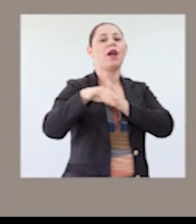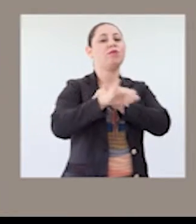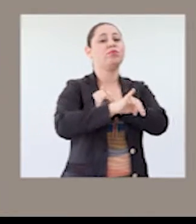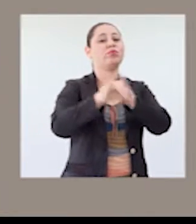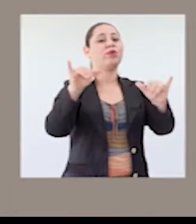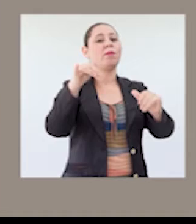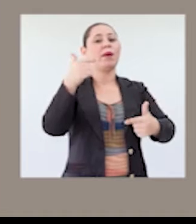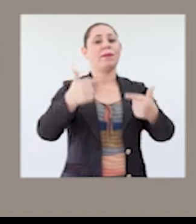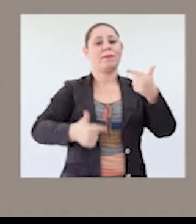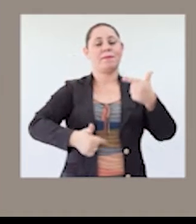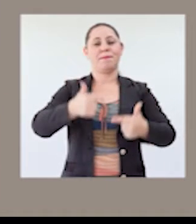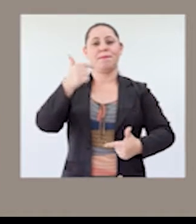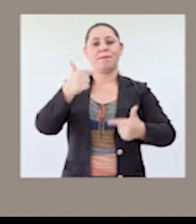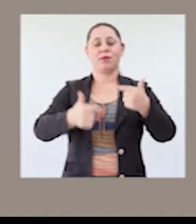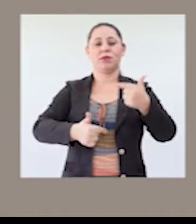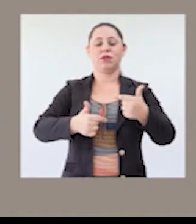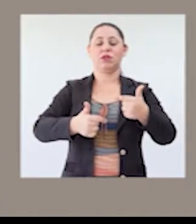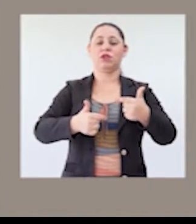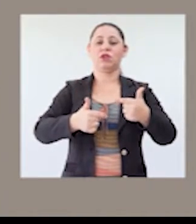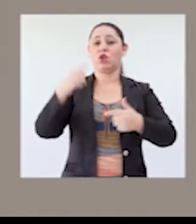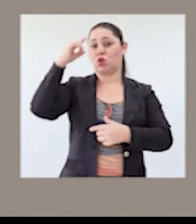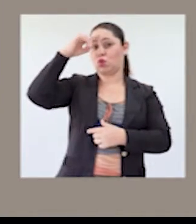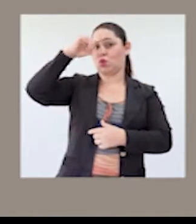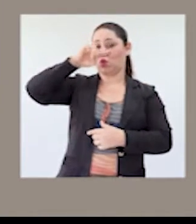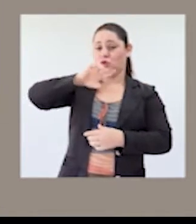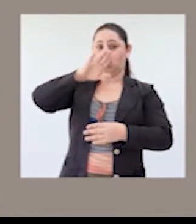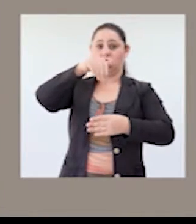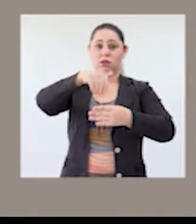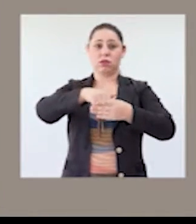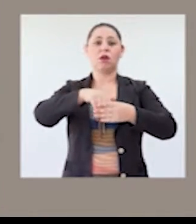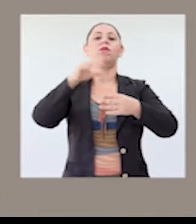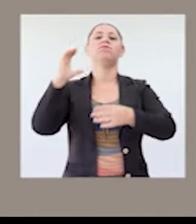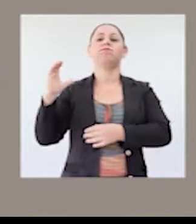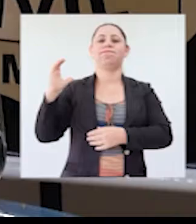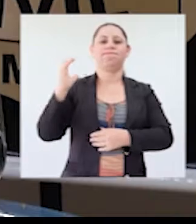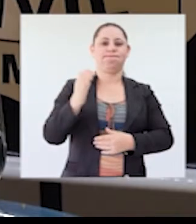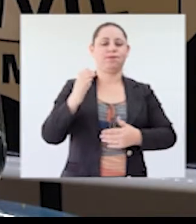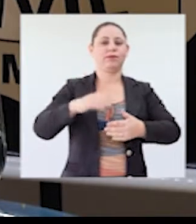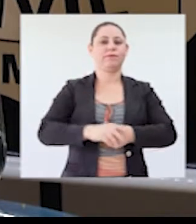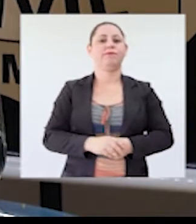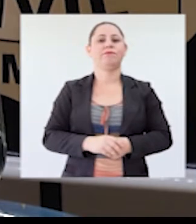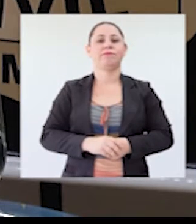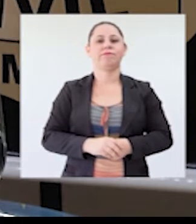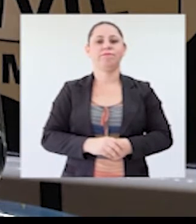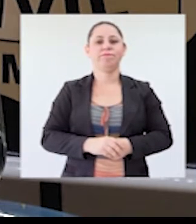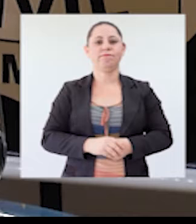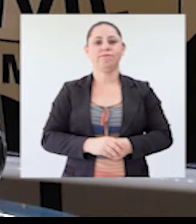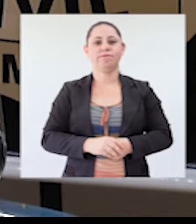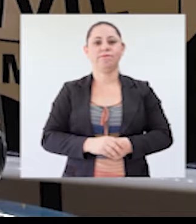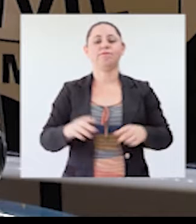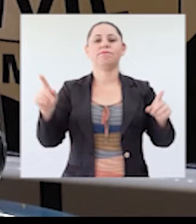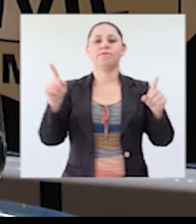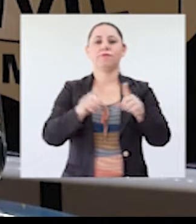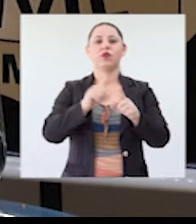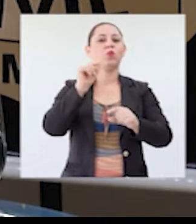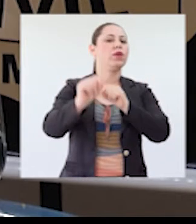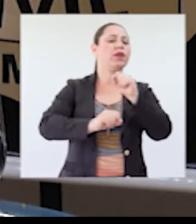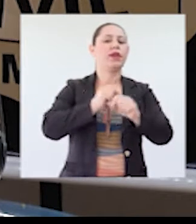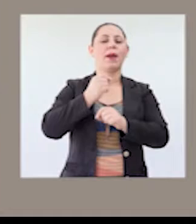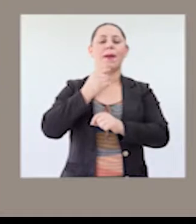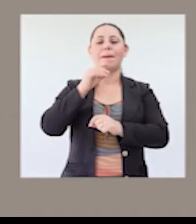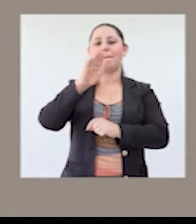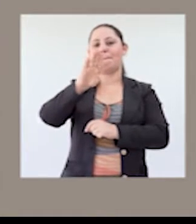propaganda política e, sendo no dia da eleição, caracterizar crime. E segundo a lei, doutor, o que é boca de